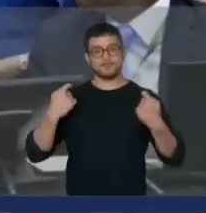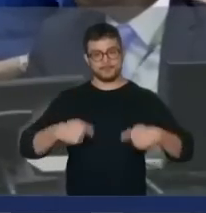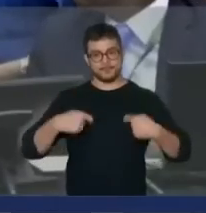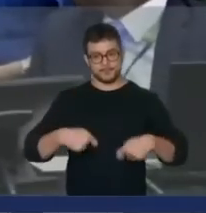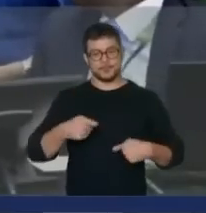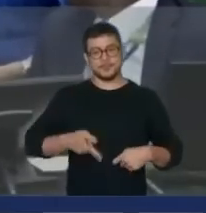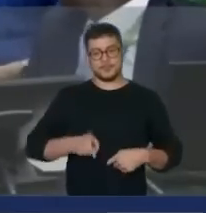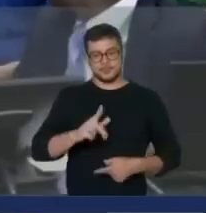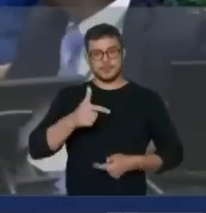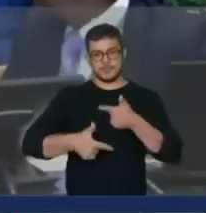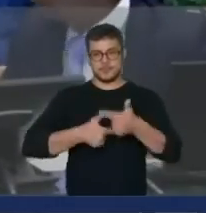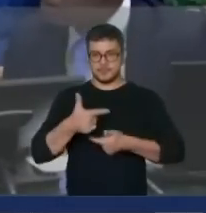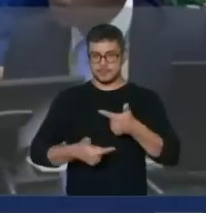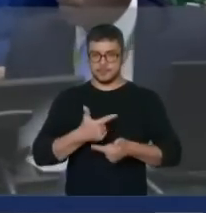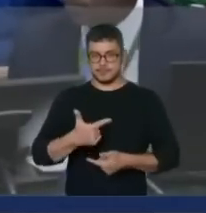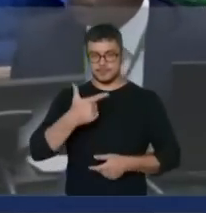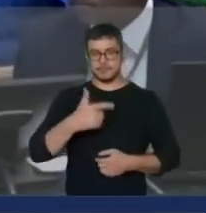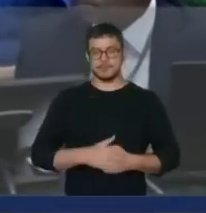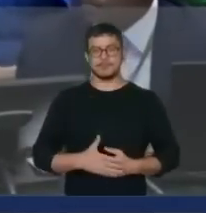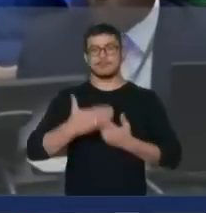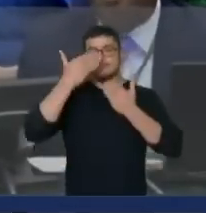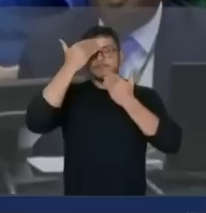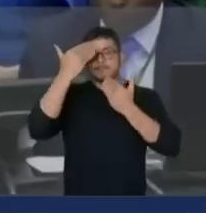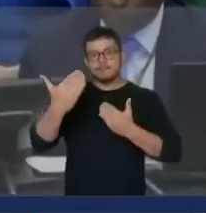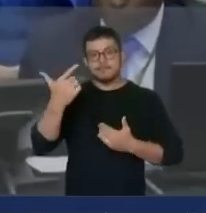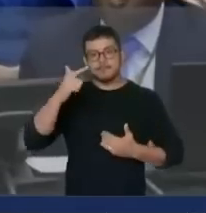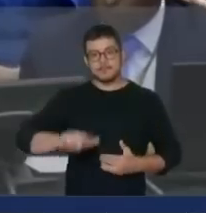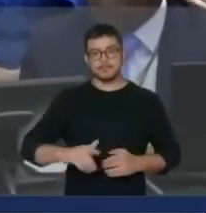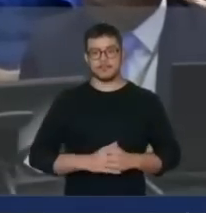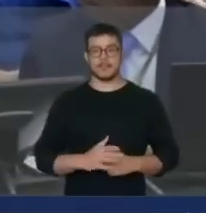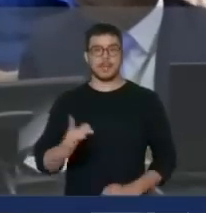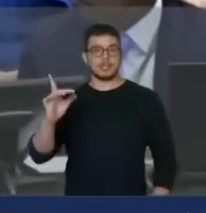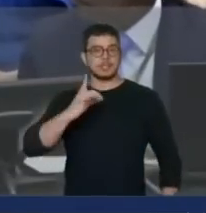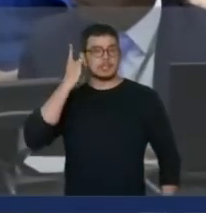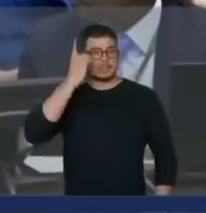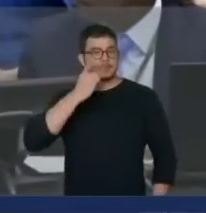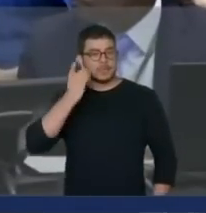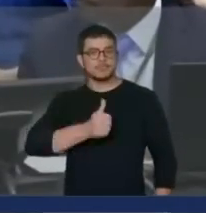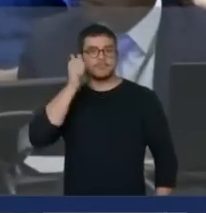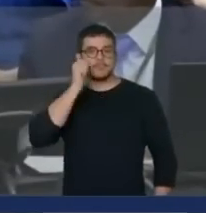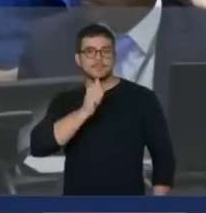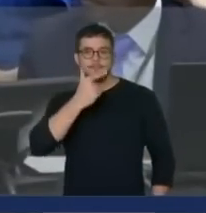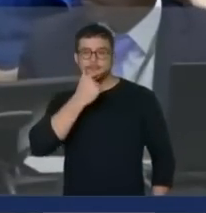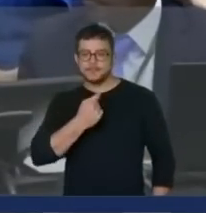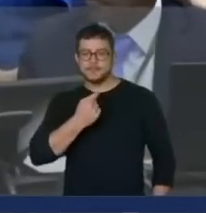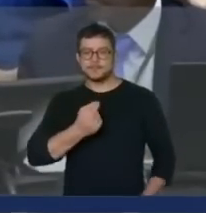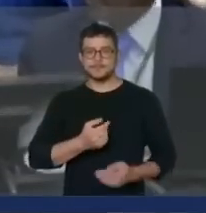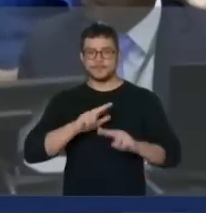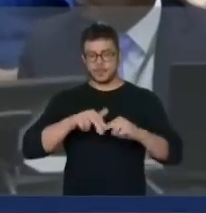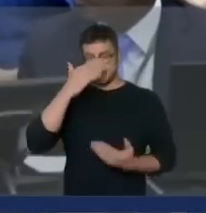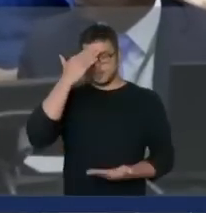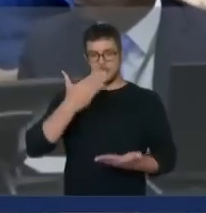nosso mandato. Agradeço mais uma vez às deputadas e os deputados a confiança a